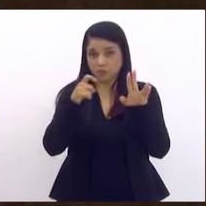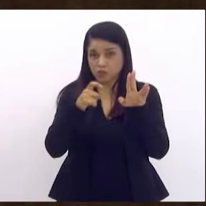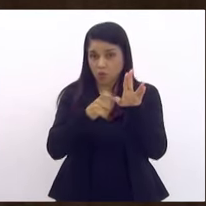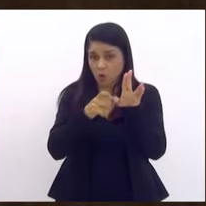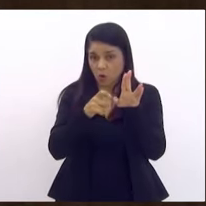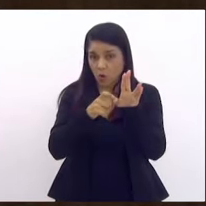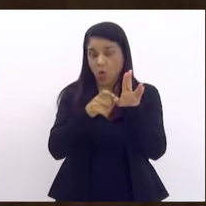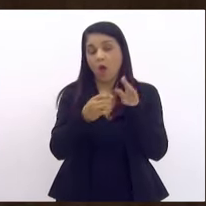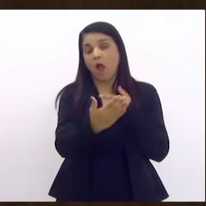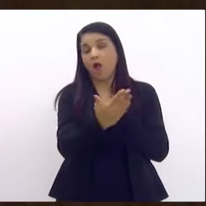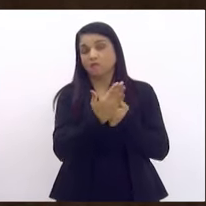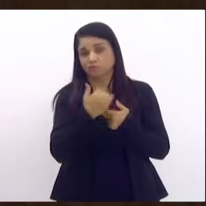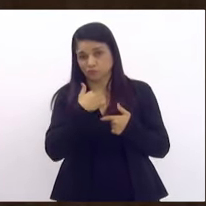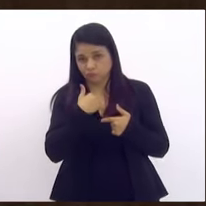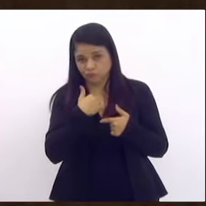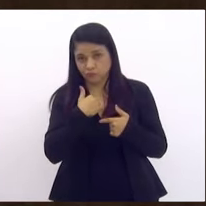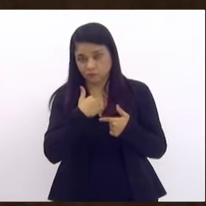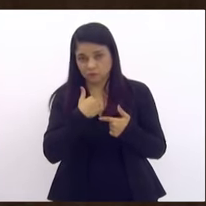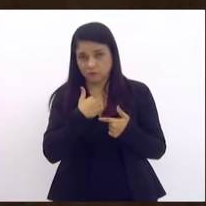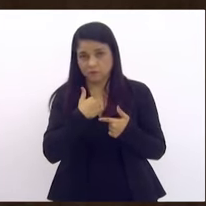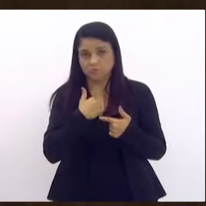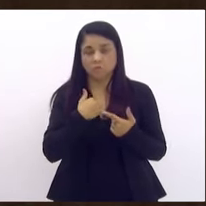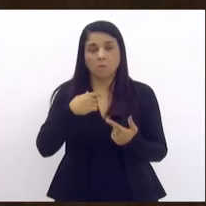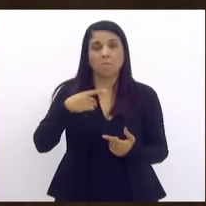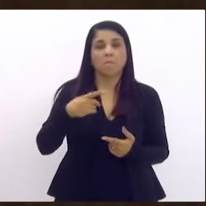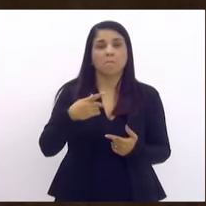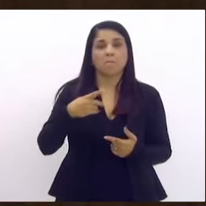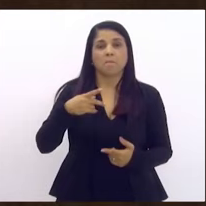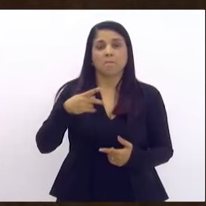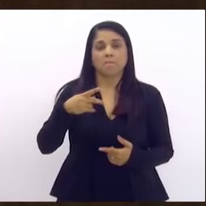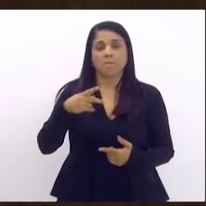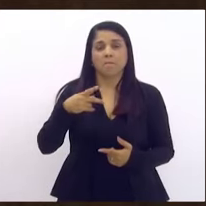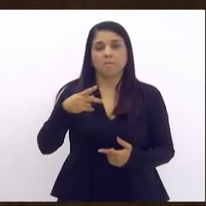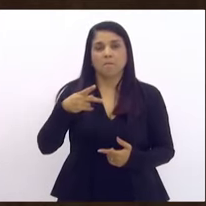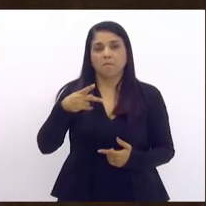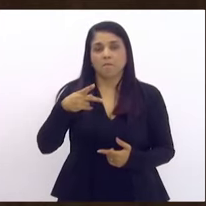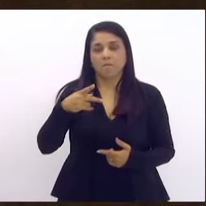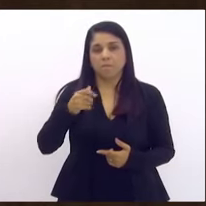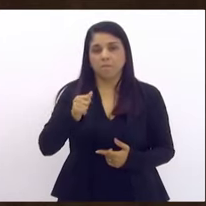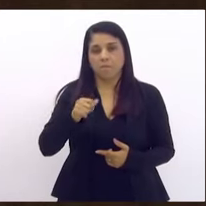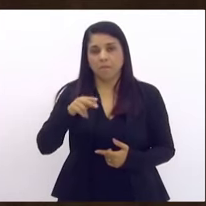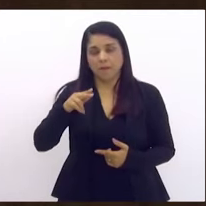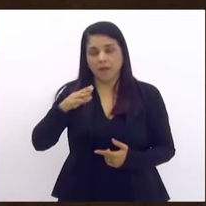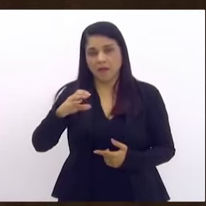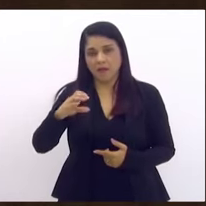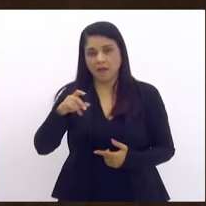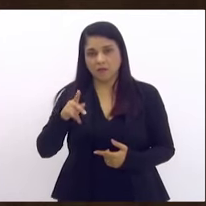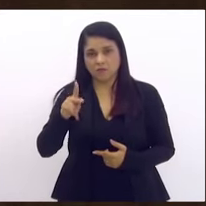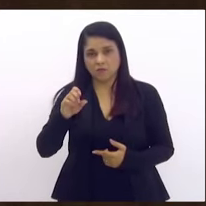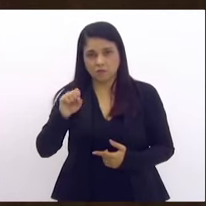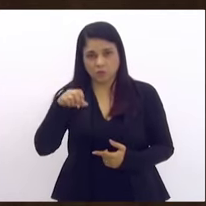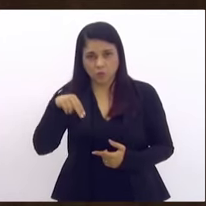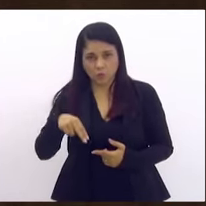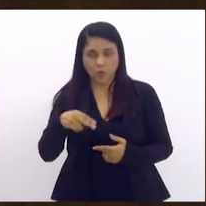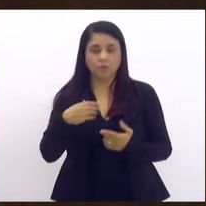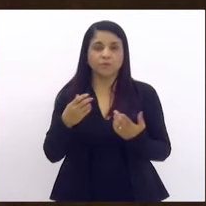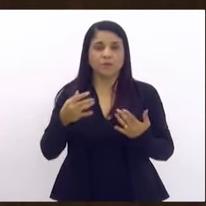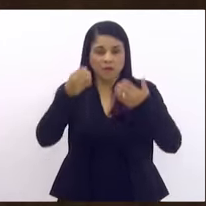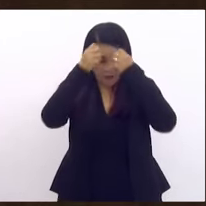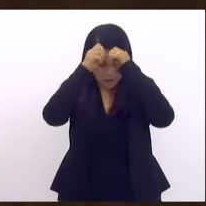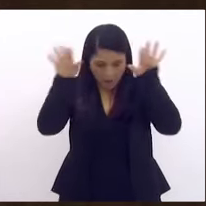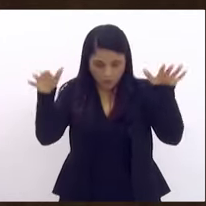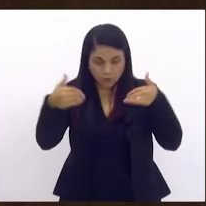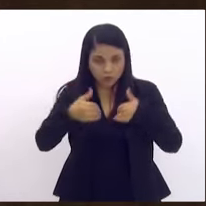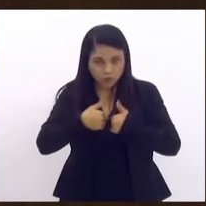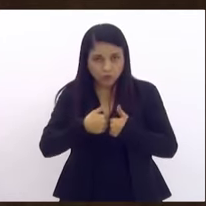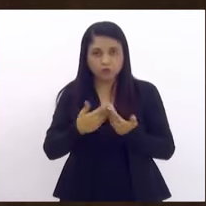fibromialgia e Parkinson autismo várias dessas então cá para nós